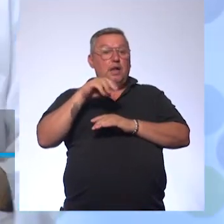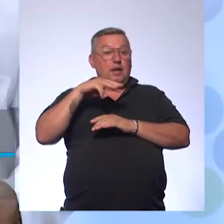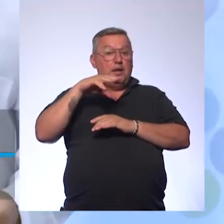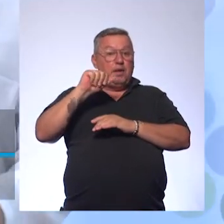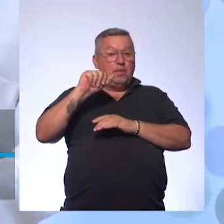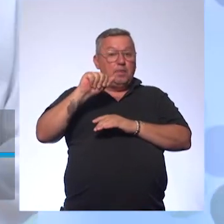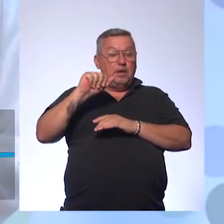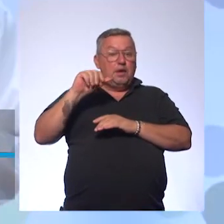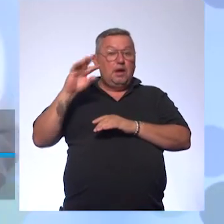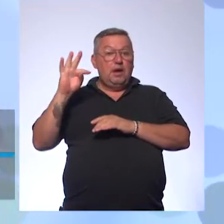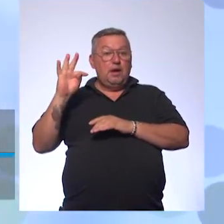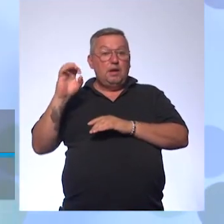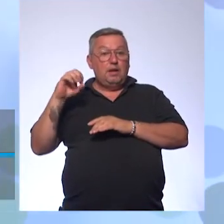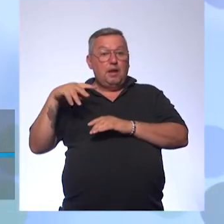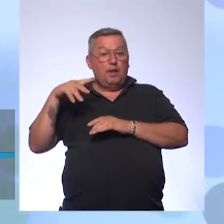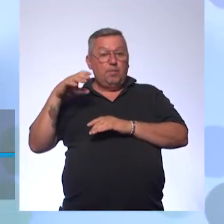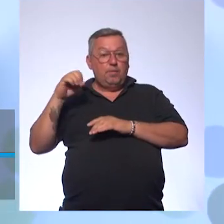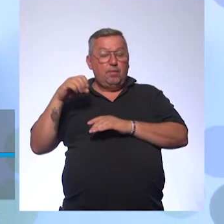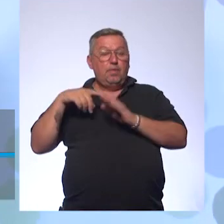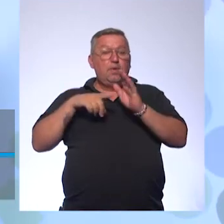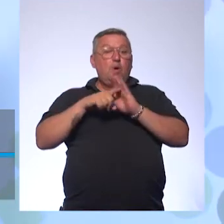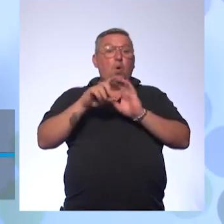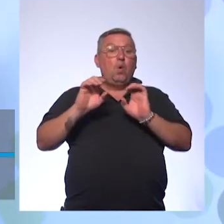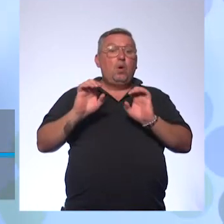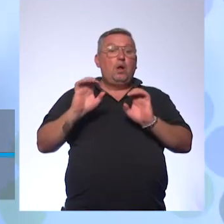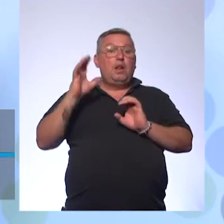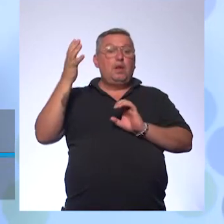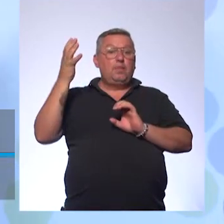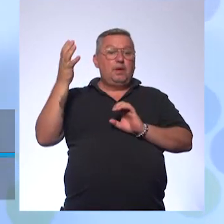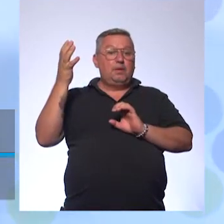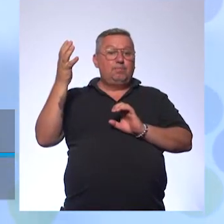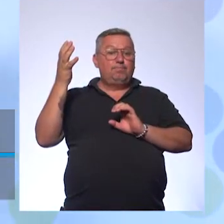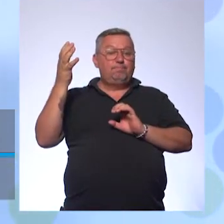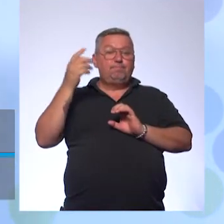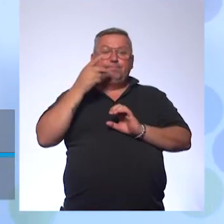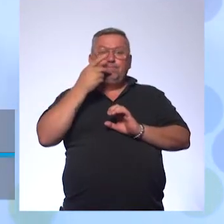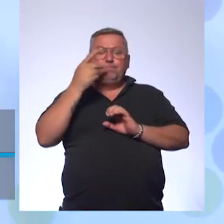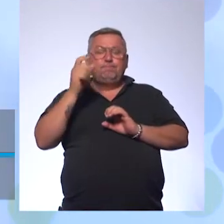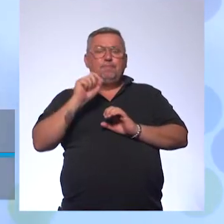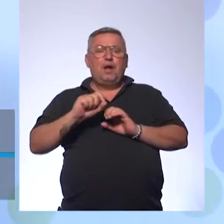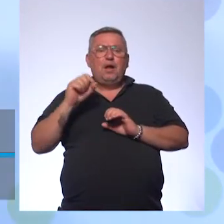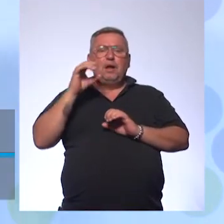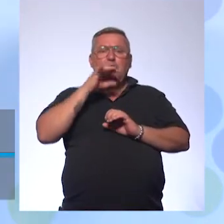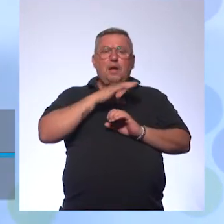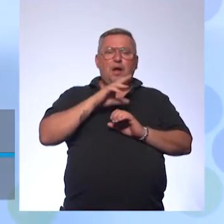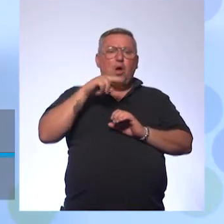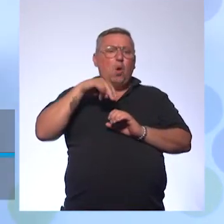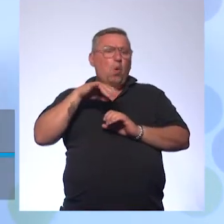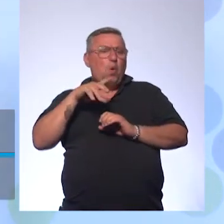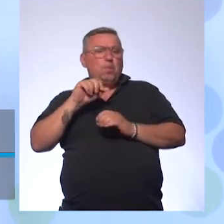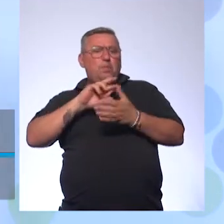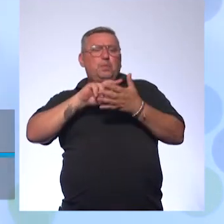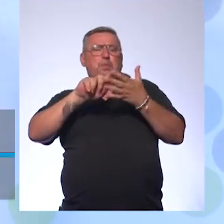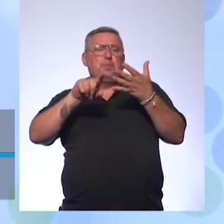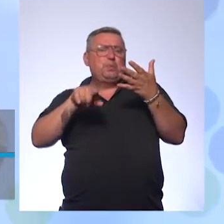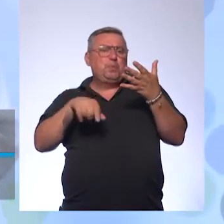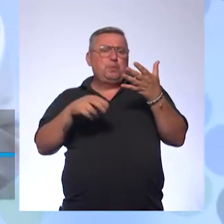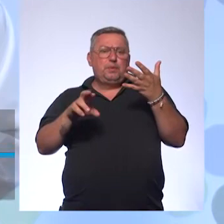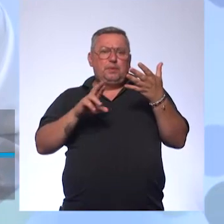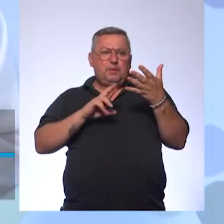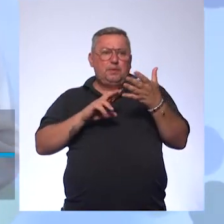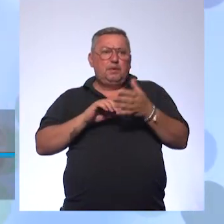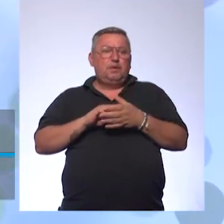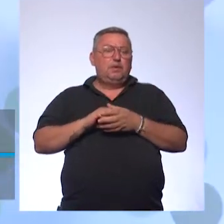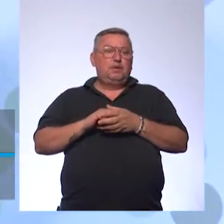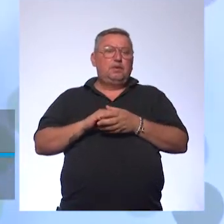no momento, tá bom? Então, o tempo ele é um recorte do clima naquele momento ali, é o recorte. Então, não é a média